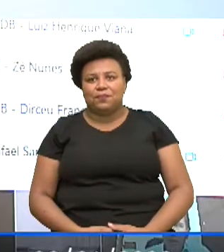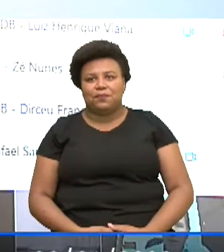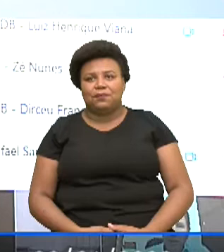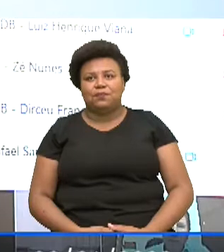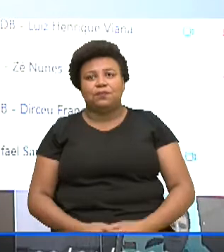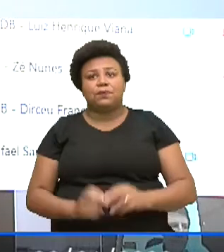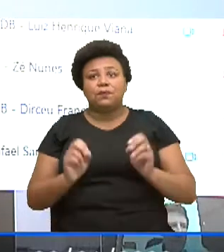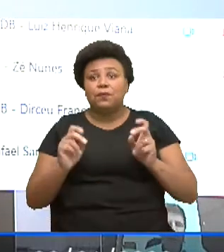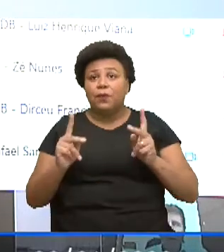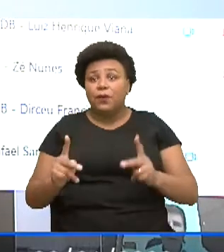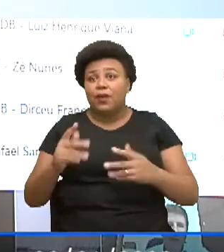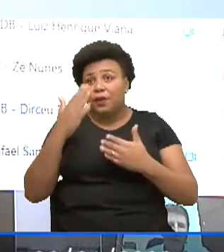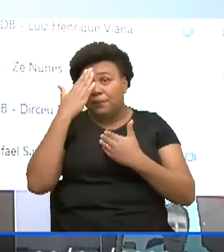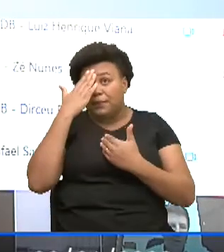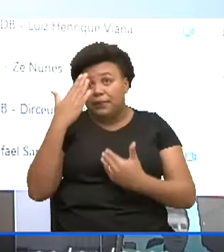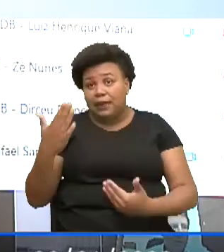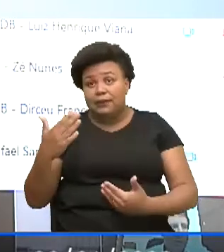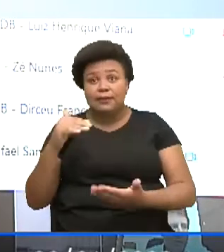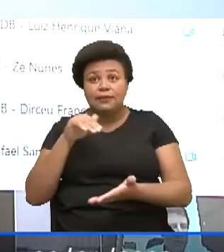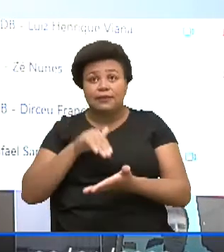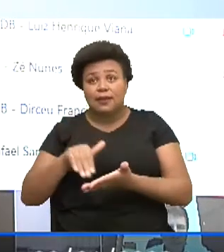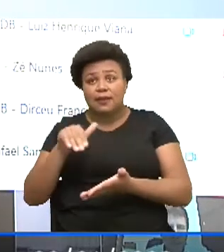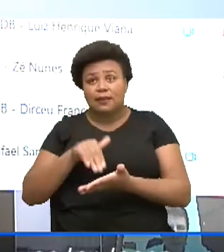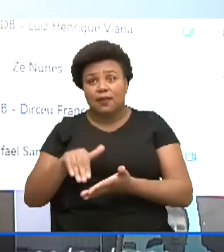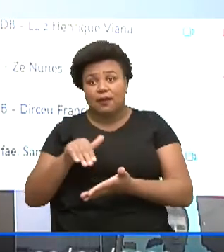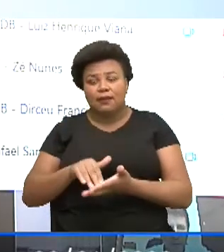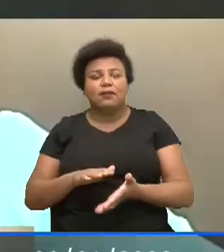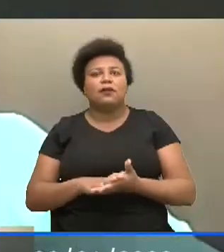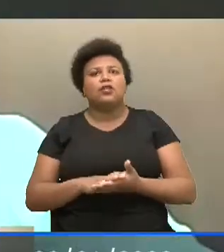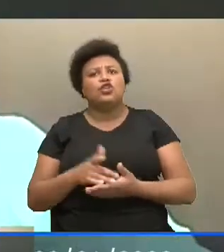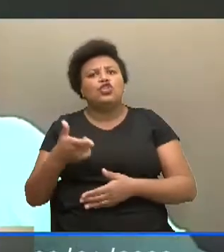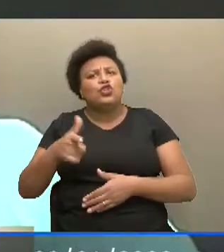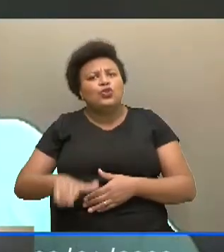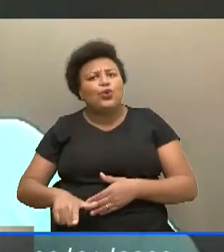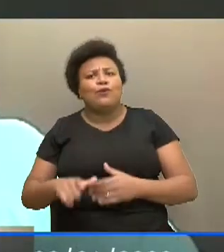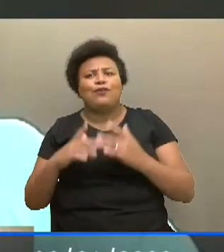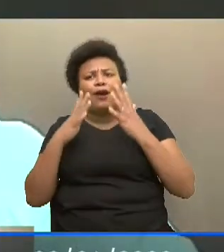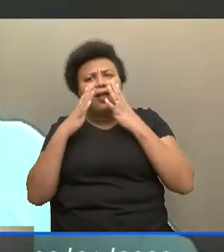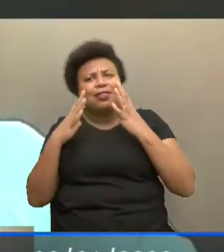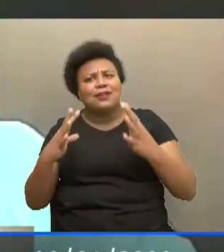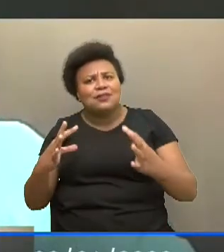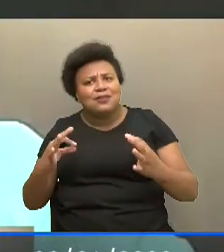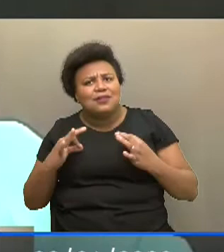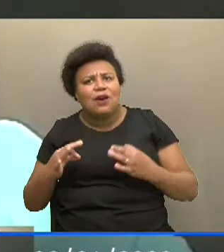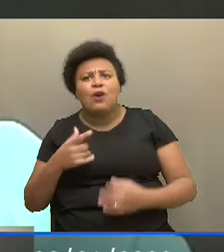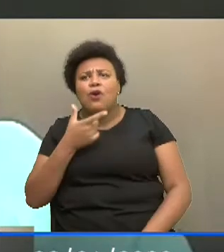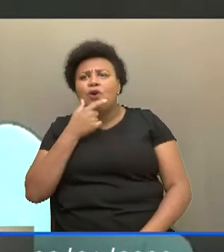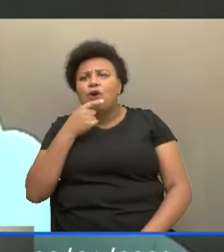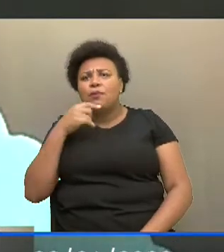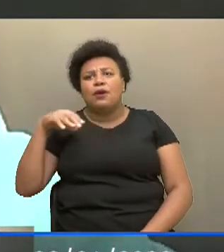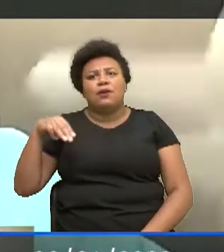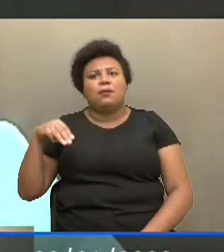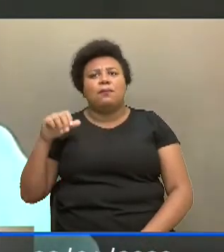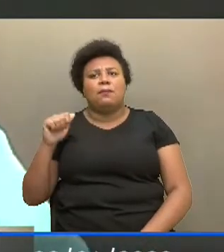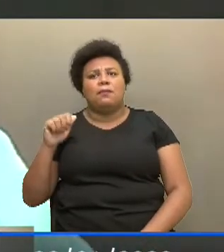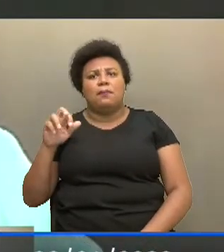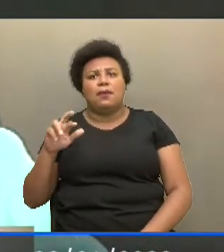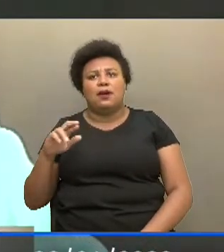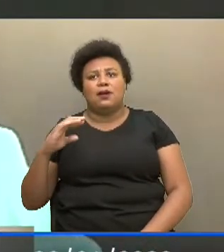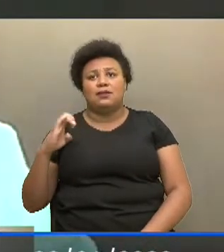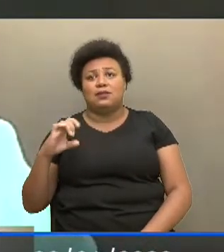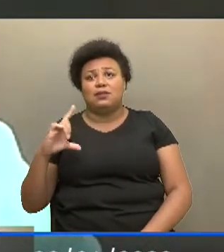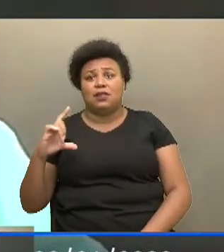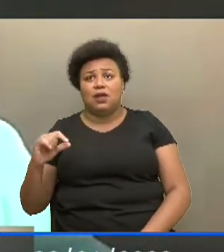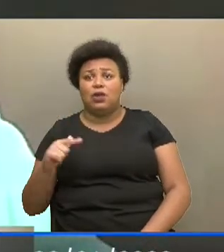Ok, muito obrigado. Obrigado, secretária, mais uma vez aí pela atenção, também ao Dr. Marcelo Valando e a Tani, que